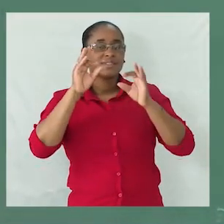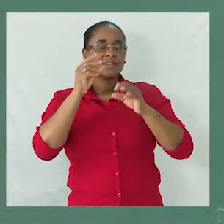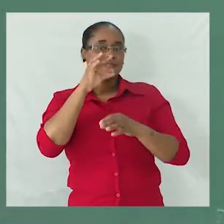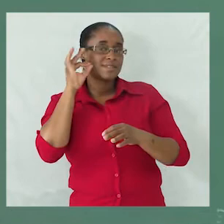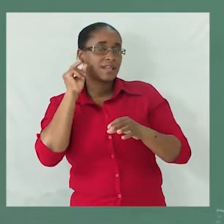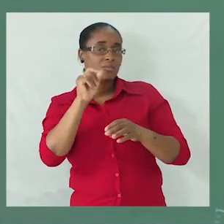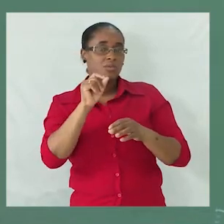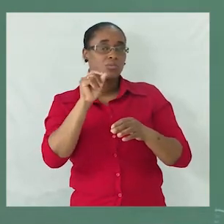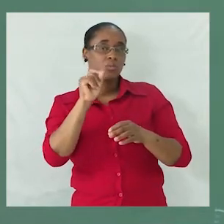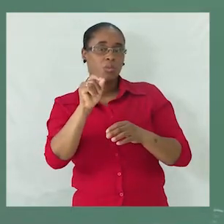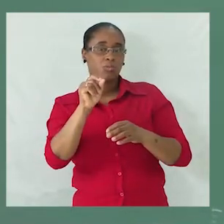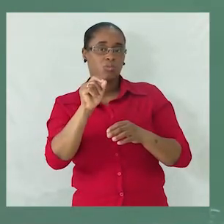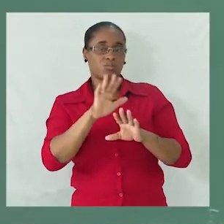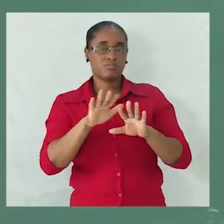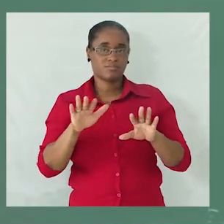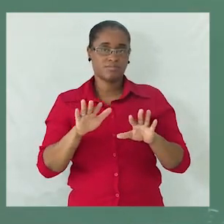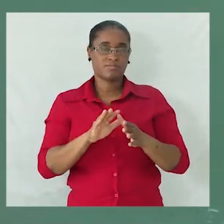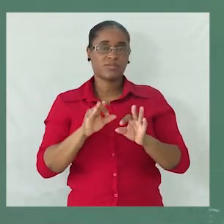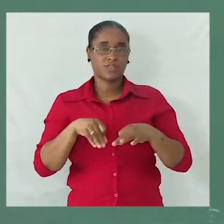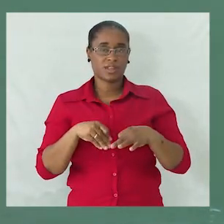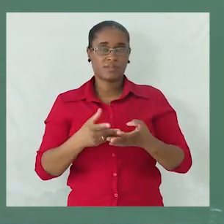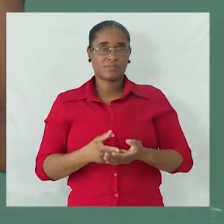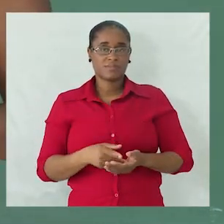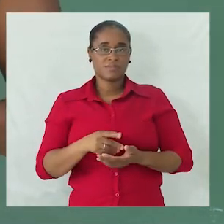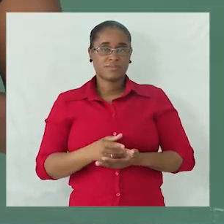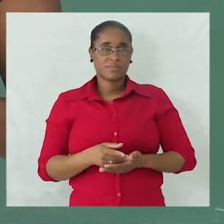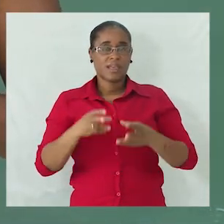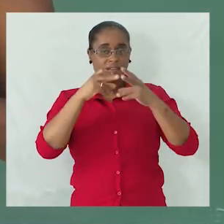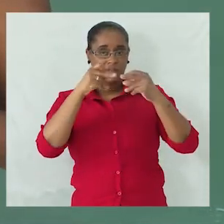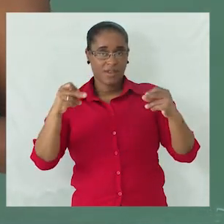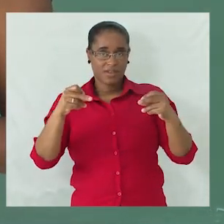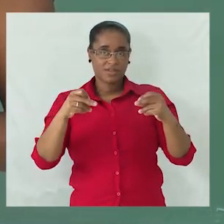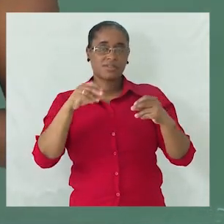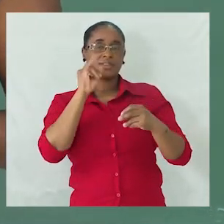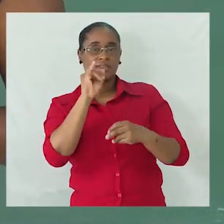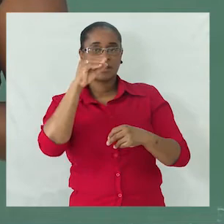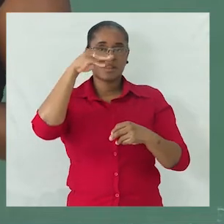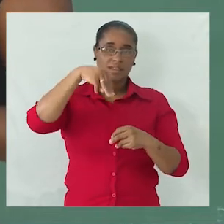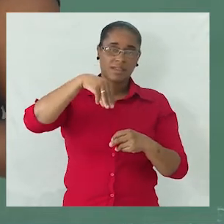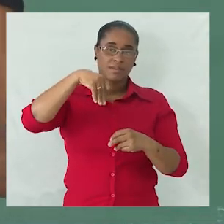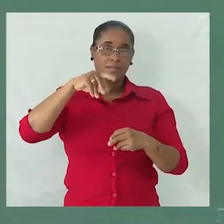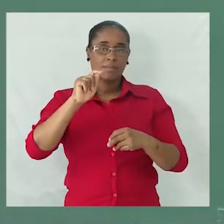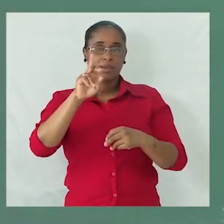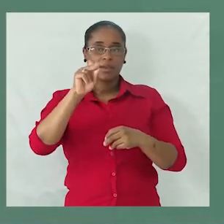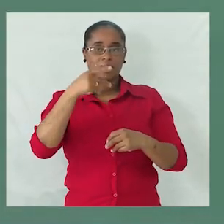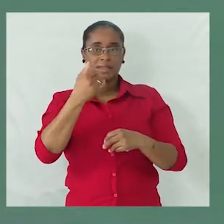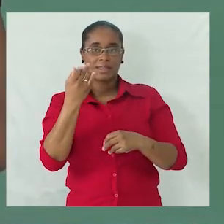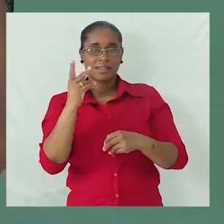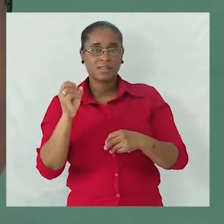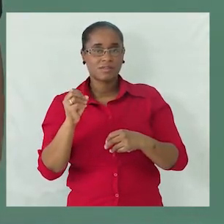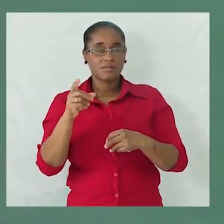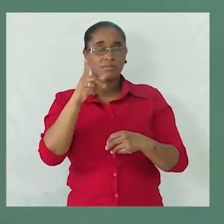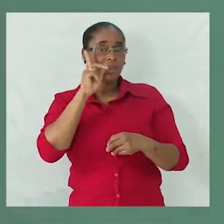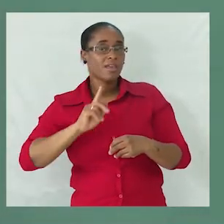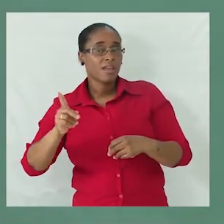final. Vou aqui fazer um ponto mais bonitinho. A frase imperativa, do tipo imperativo, é aquela frase que